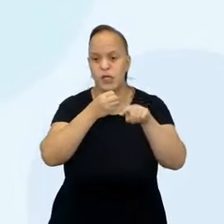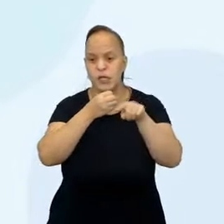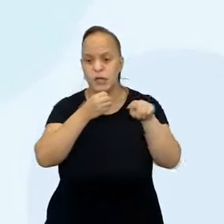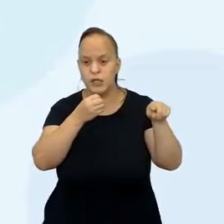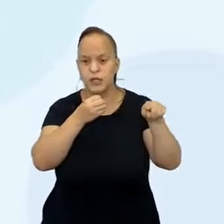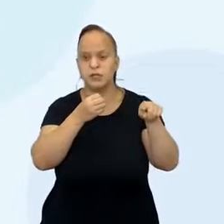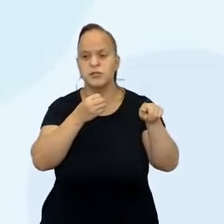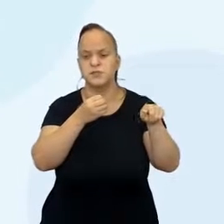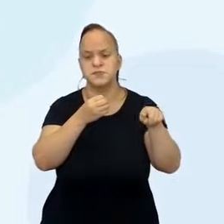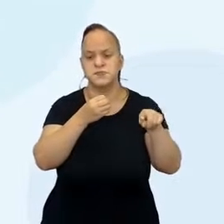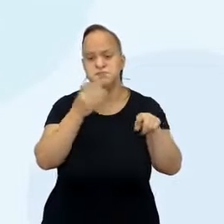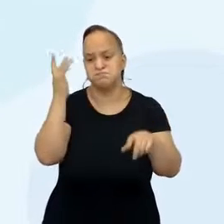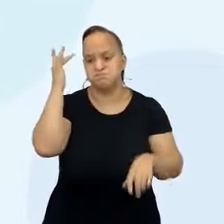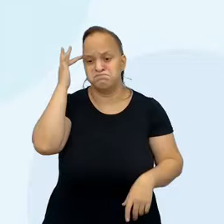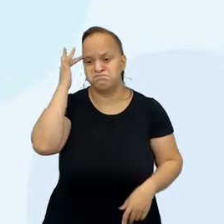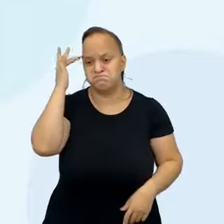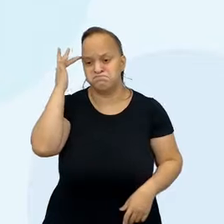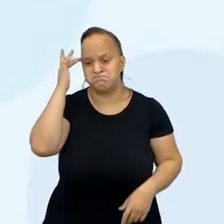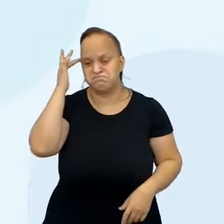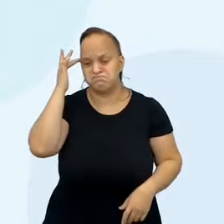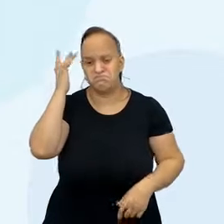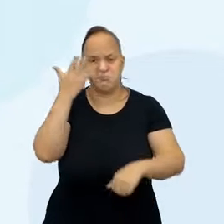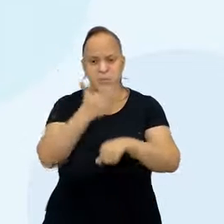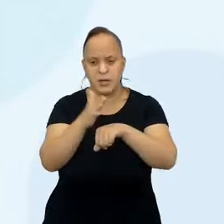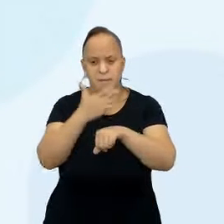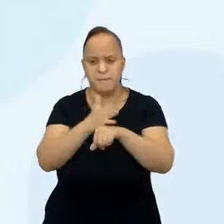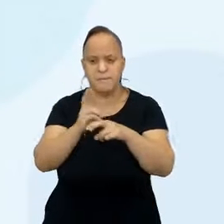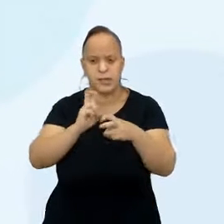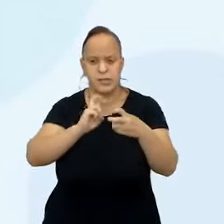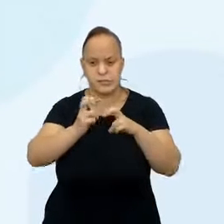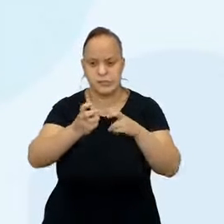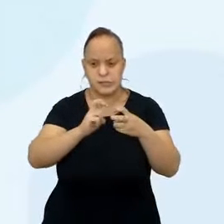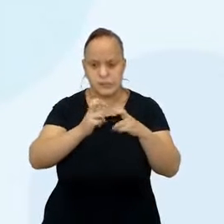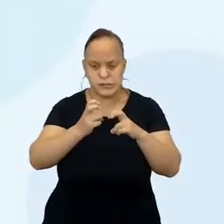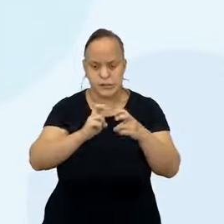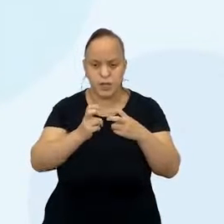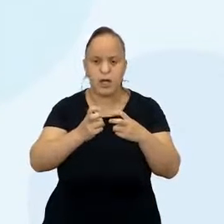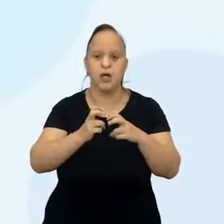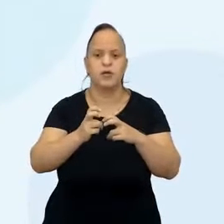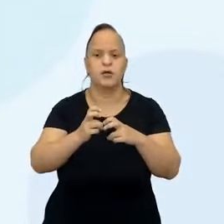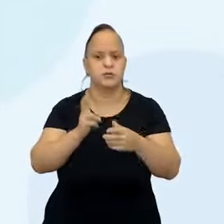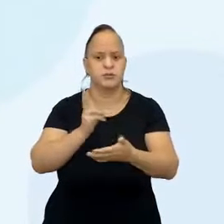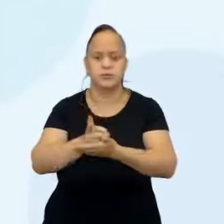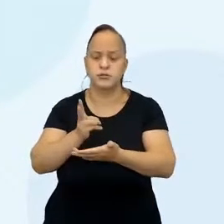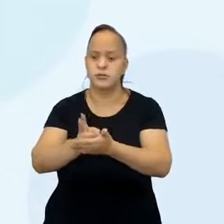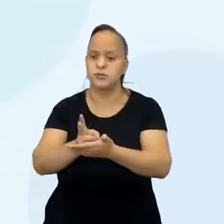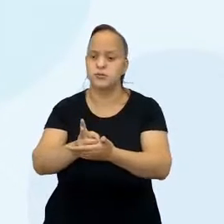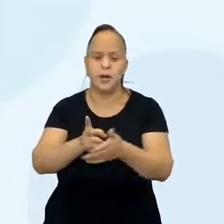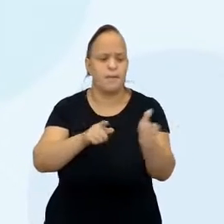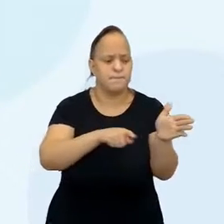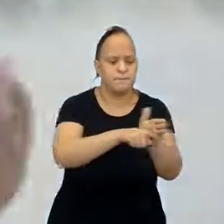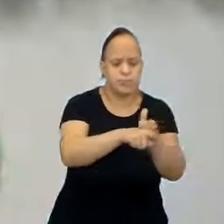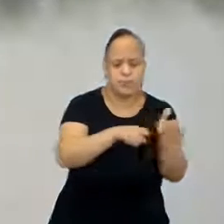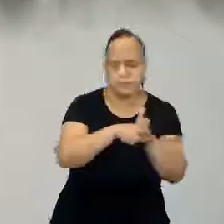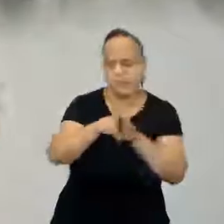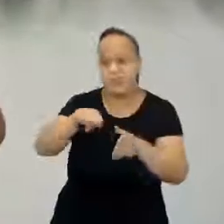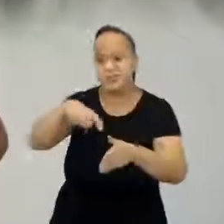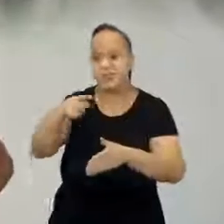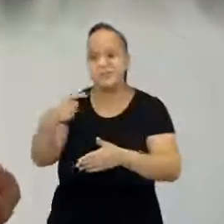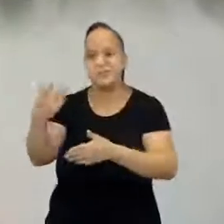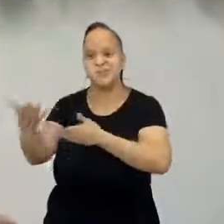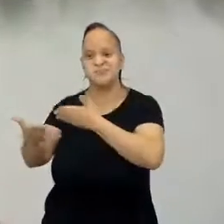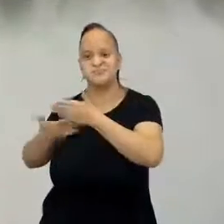praticam, caso ele não tenha esse contato mais próximo, pesquisar e socializar, que aí é o objetivo